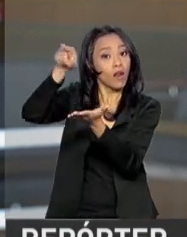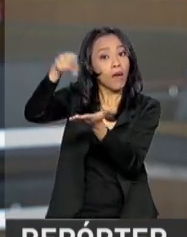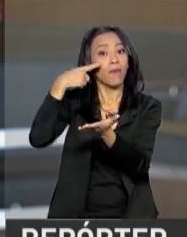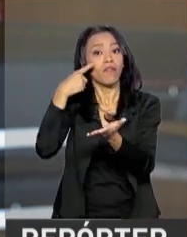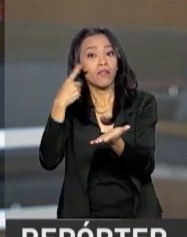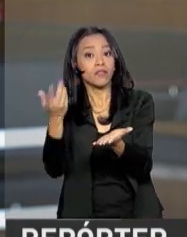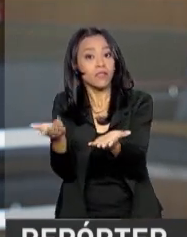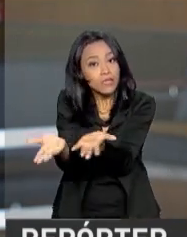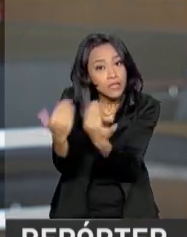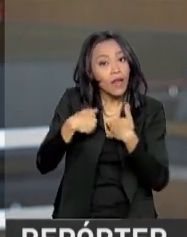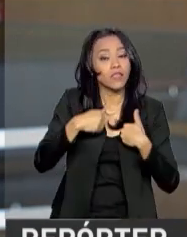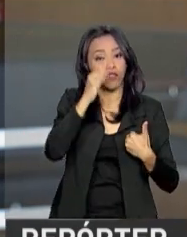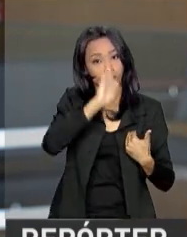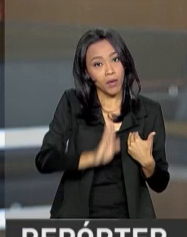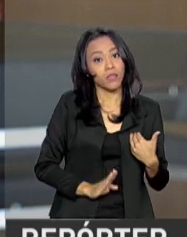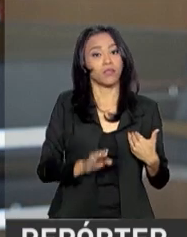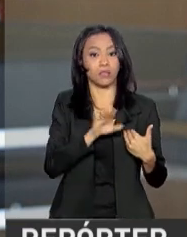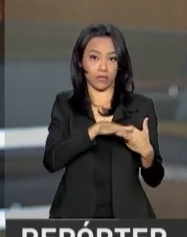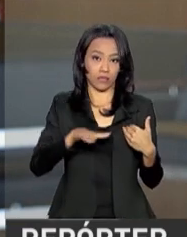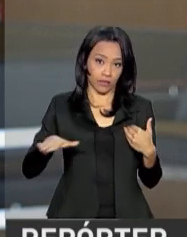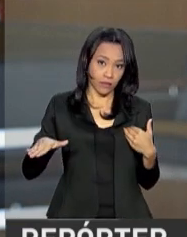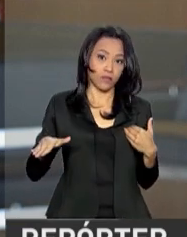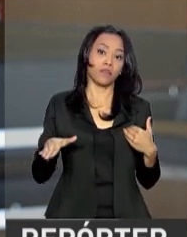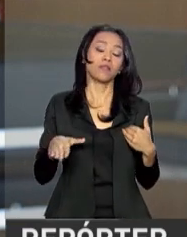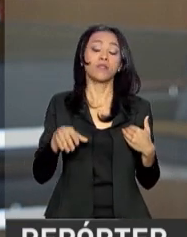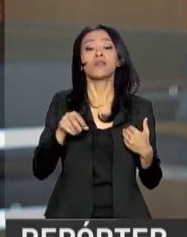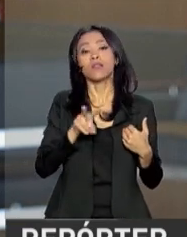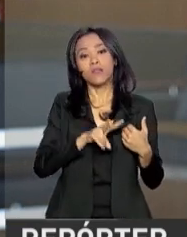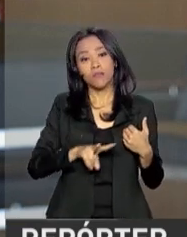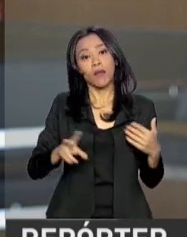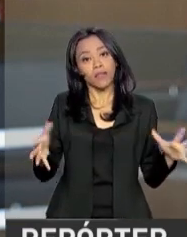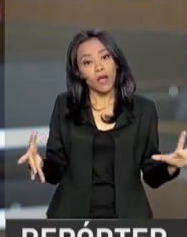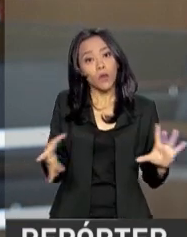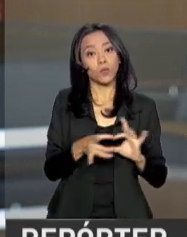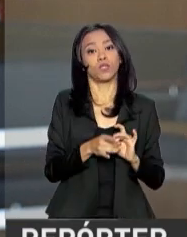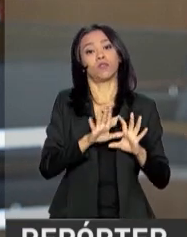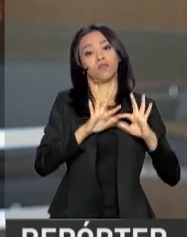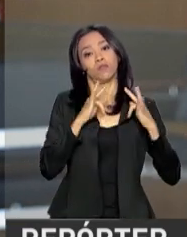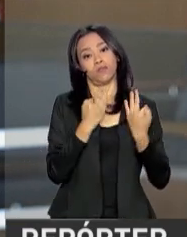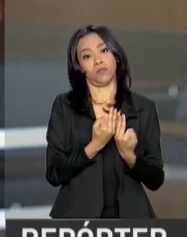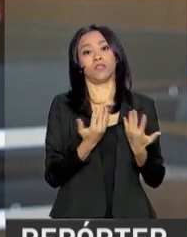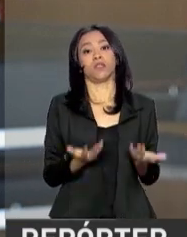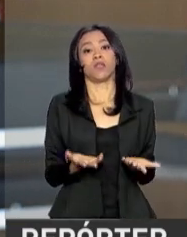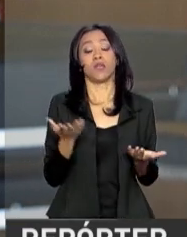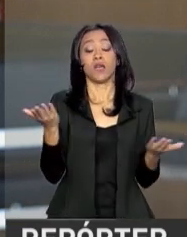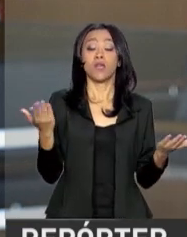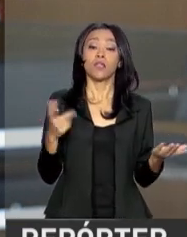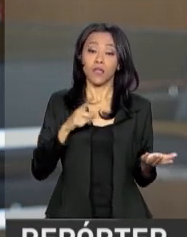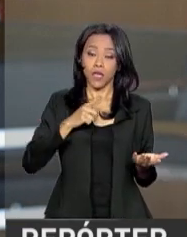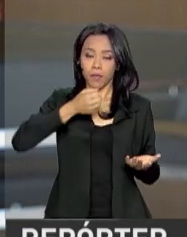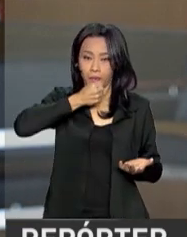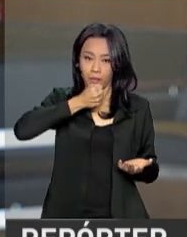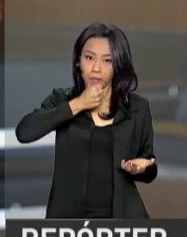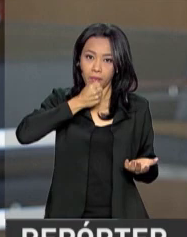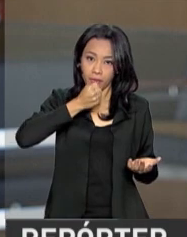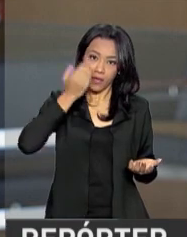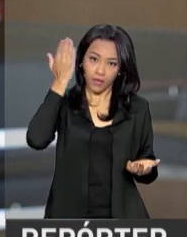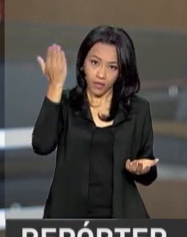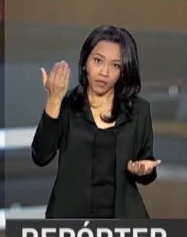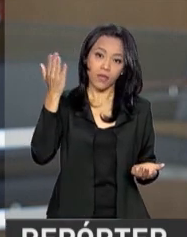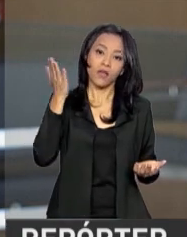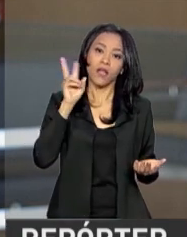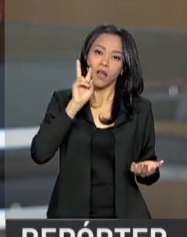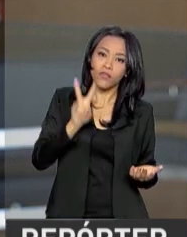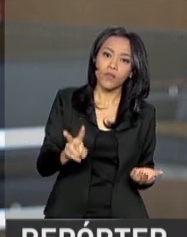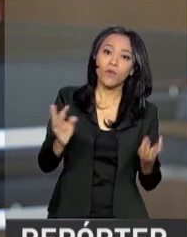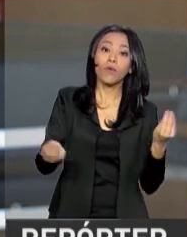uma primeira já recebeu autorização e vai se juntar a mãe a nossa correspondente internacional paula de orti acompanhou